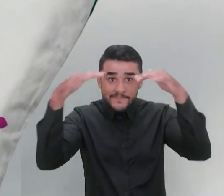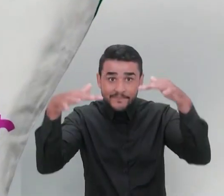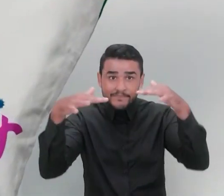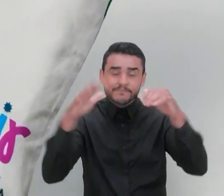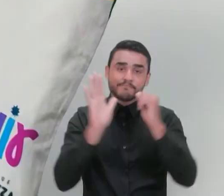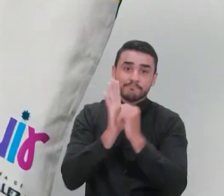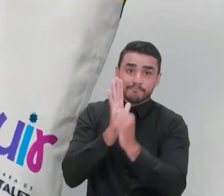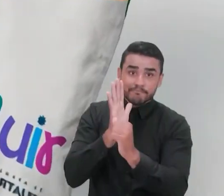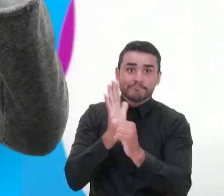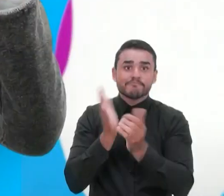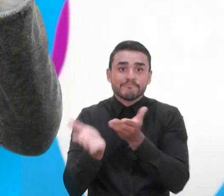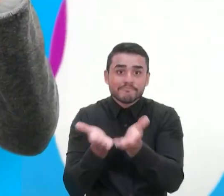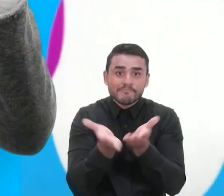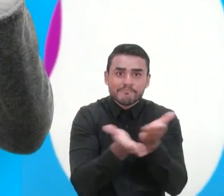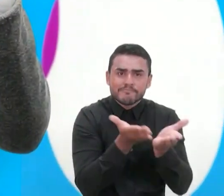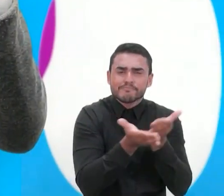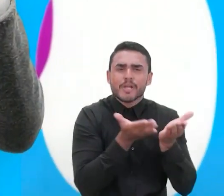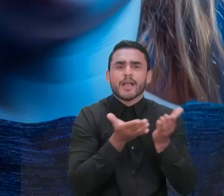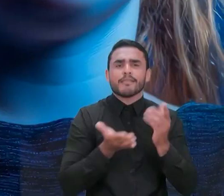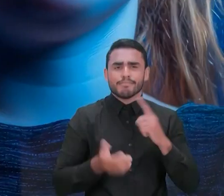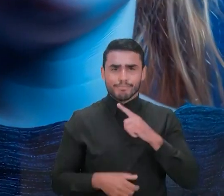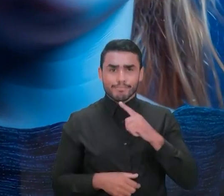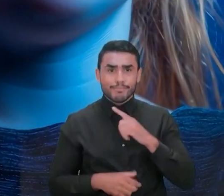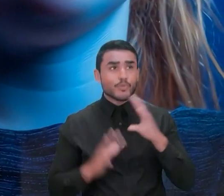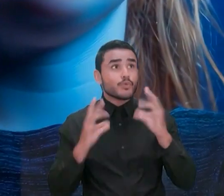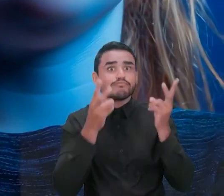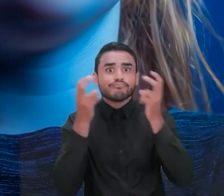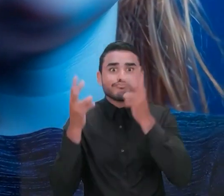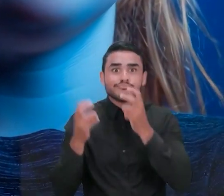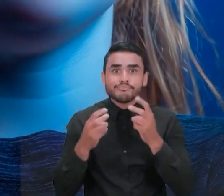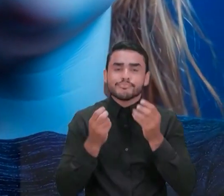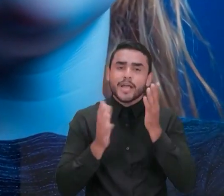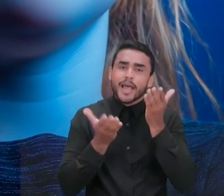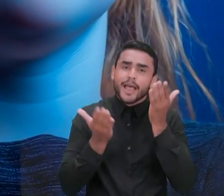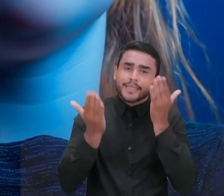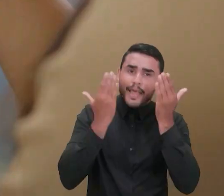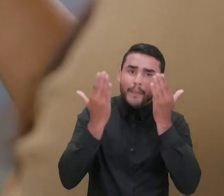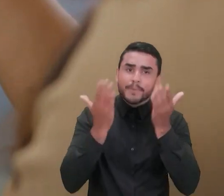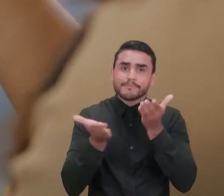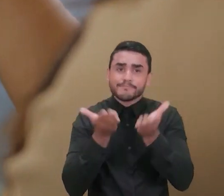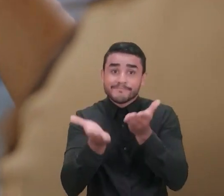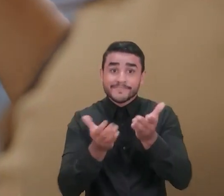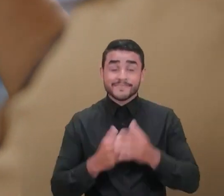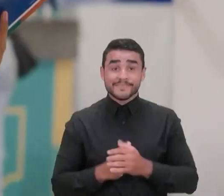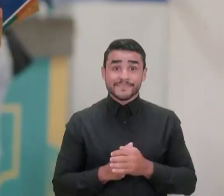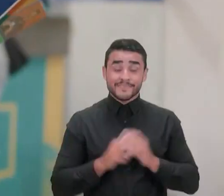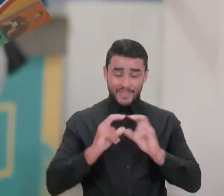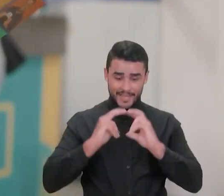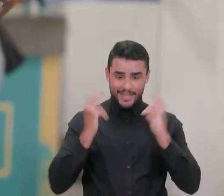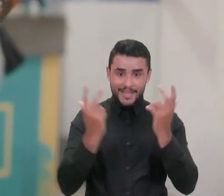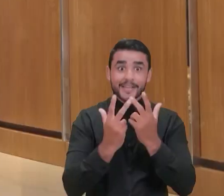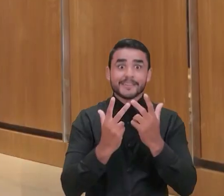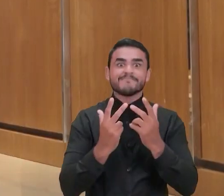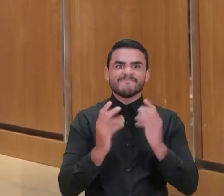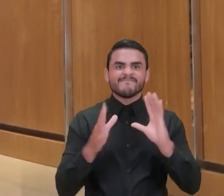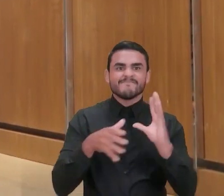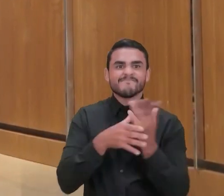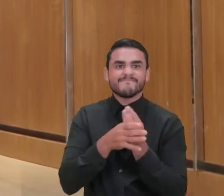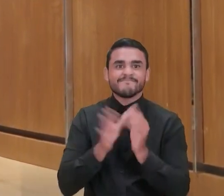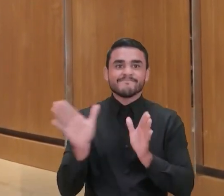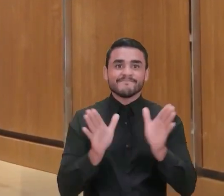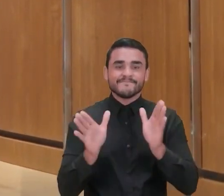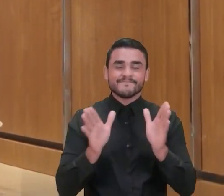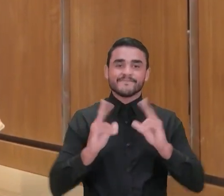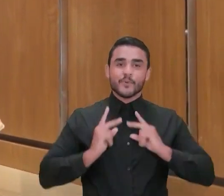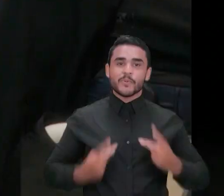autistas com síndrome de Down, uma estrutura sensorial, terapias e muito mais. Hoje a Câmara é mais acessível, mais